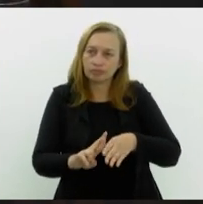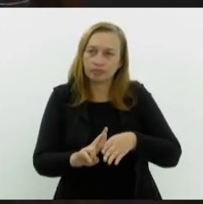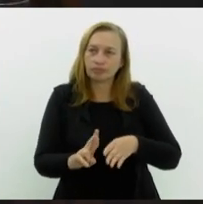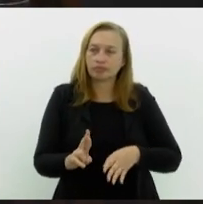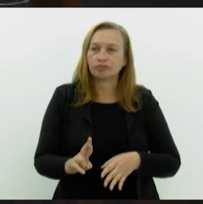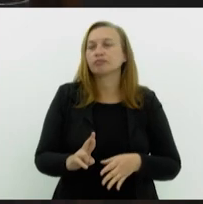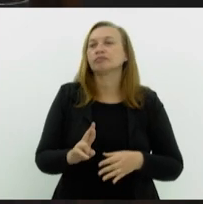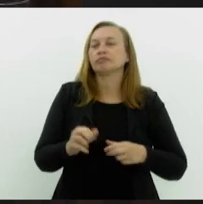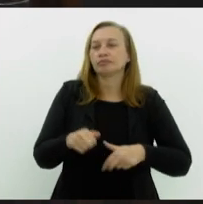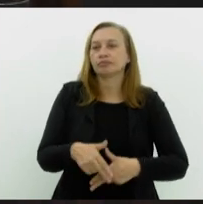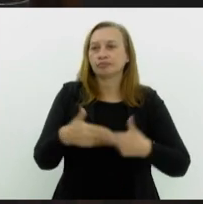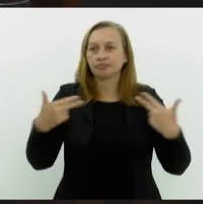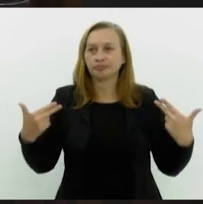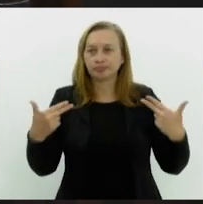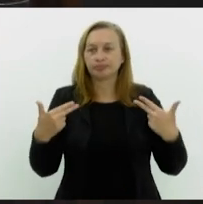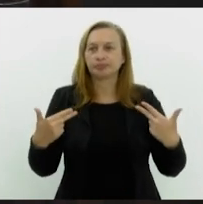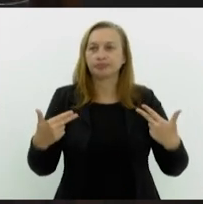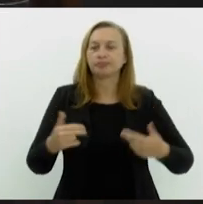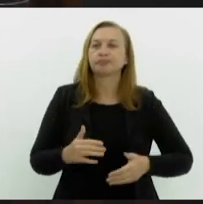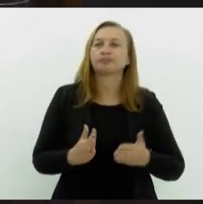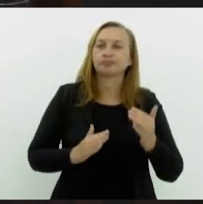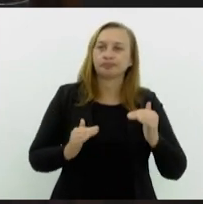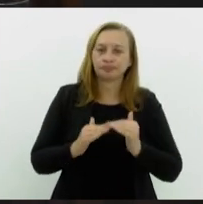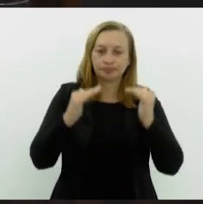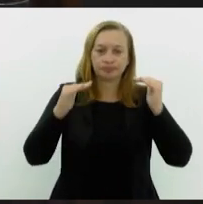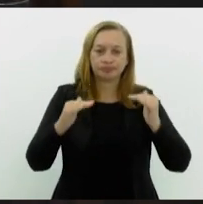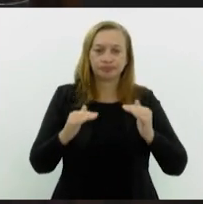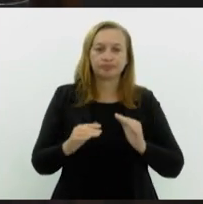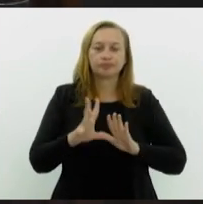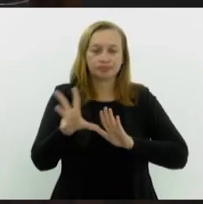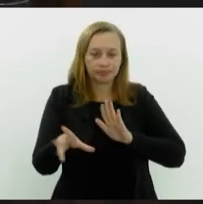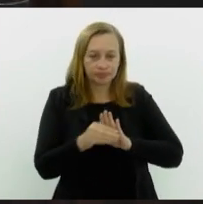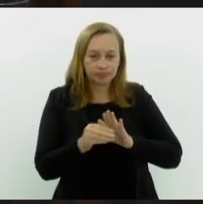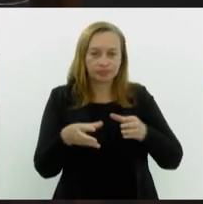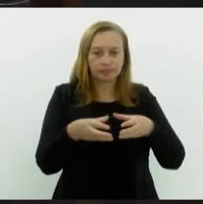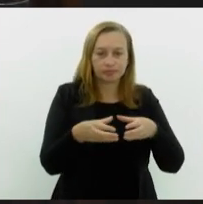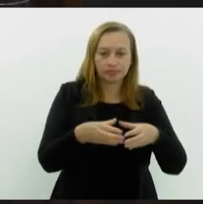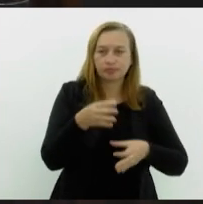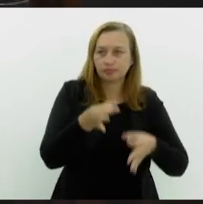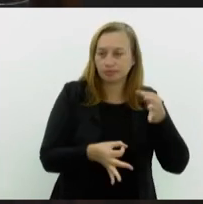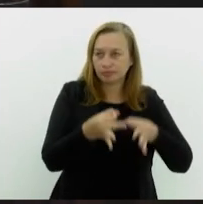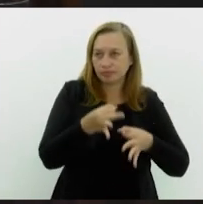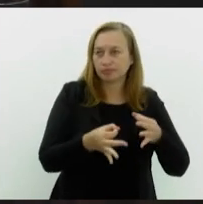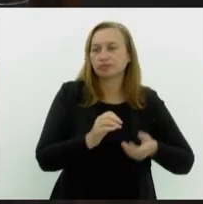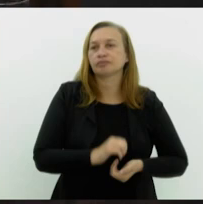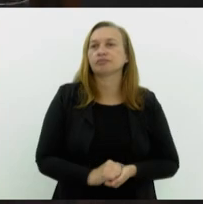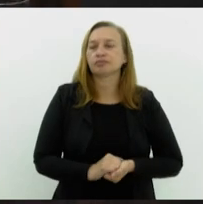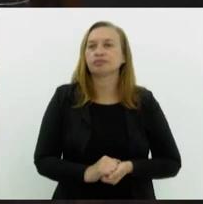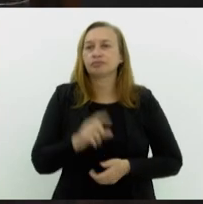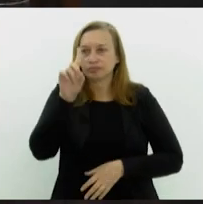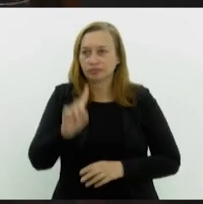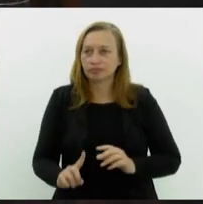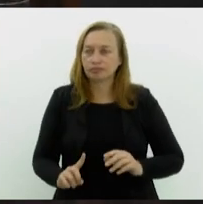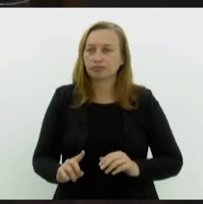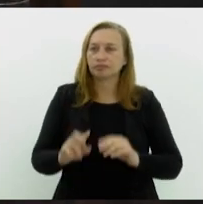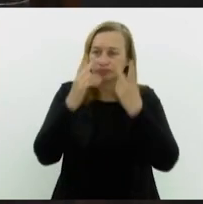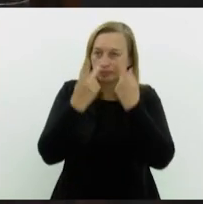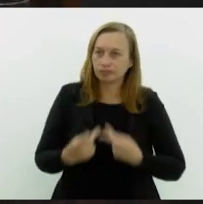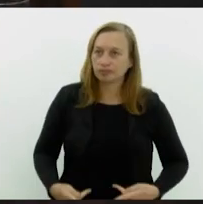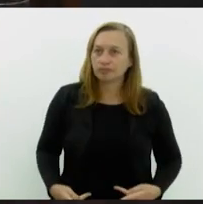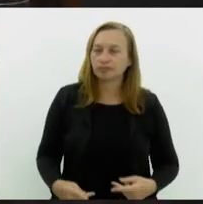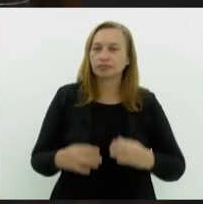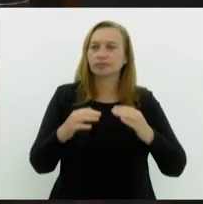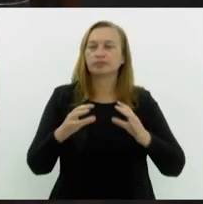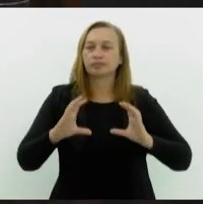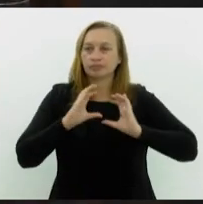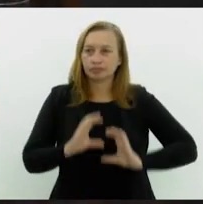etnia, religião e procedência nacional favorável com as emendas da Comissão de Constituição e Justiça. de defesa de direitos humanos e cidadania favorável, do